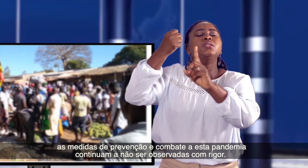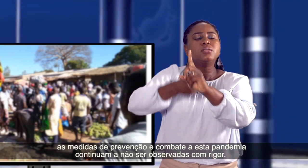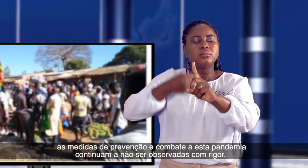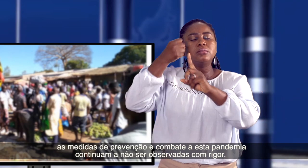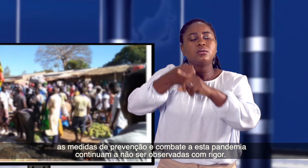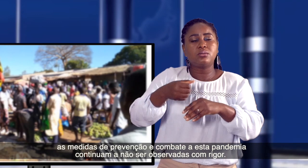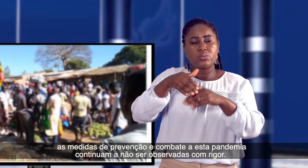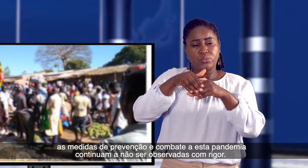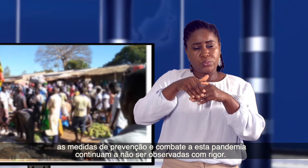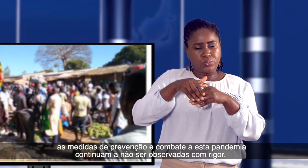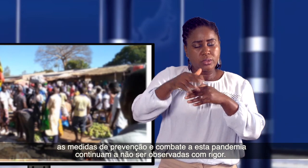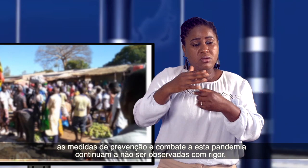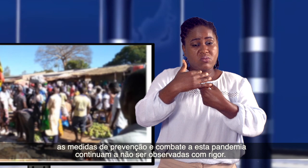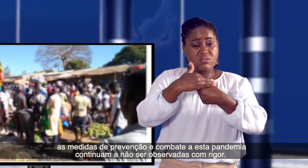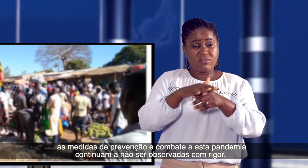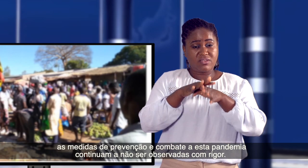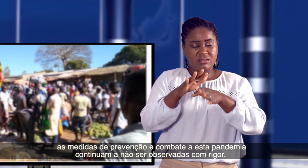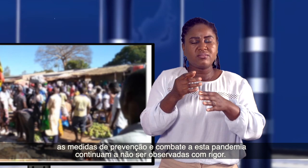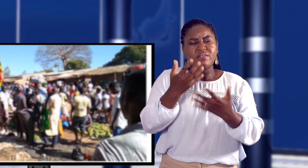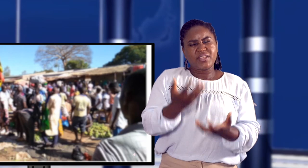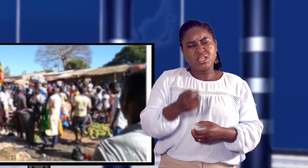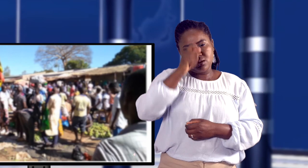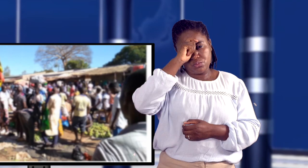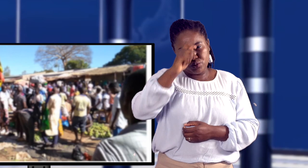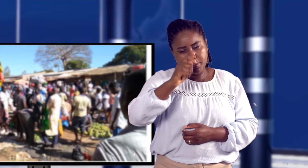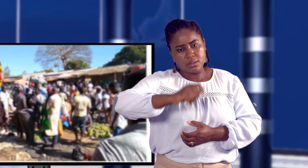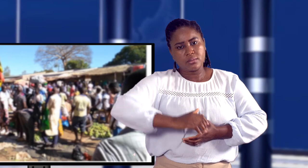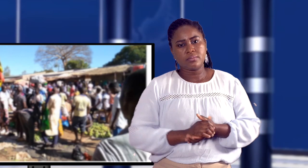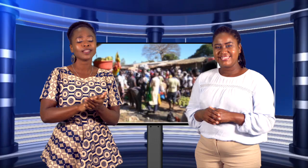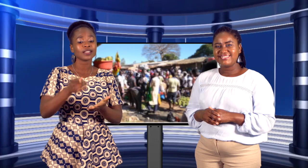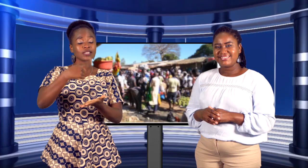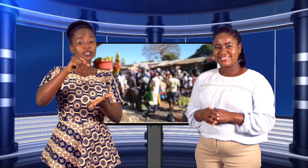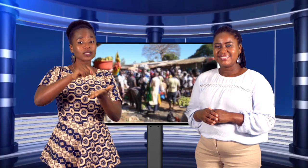pandemia continuam a não ser observadas com rigor.